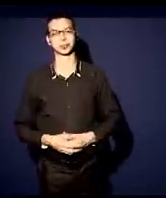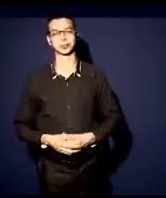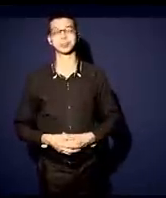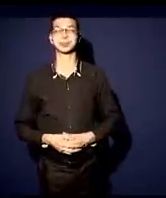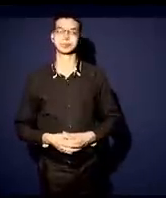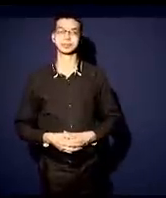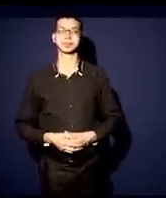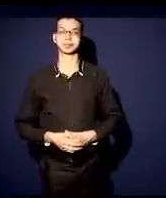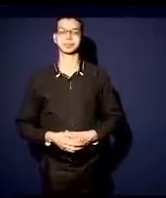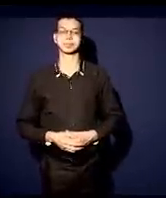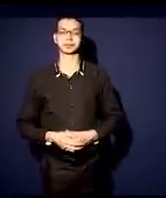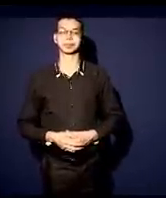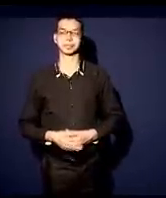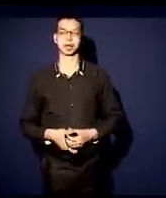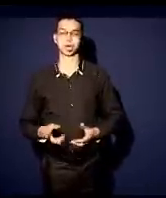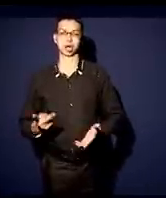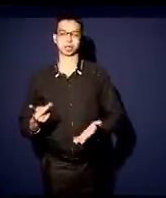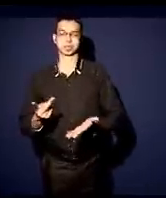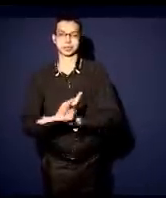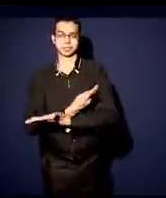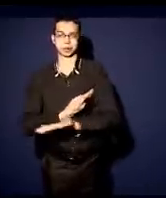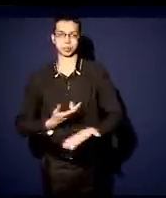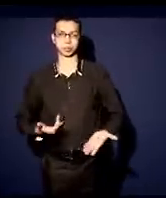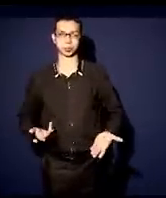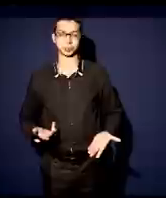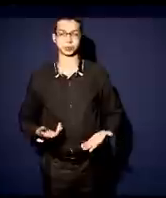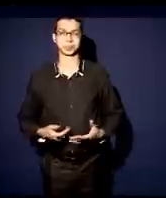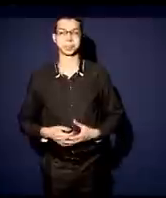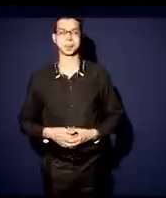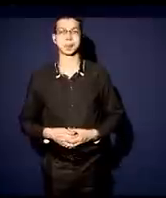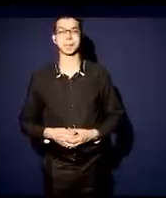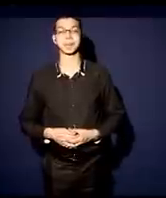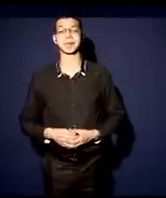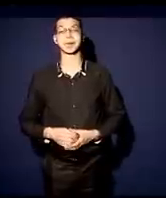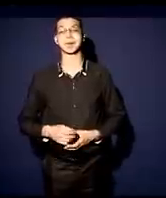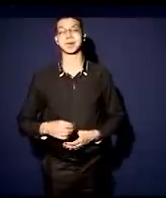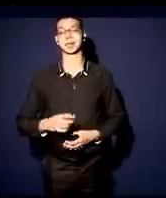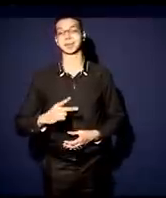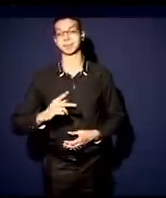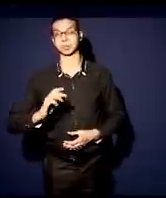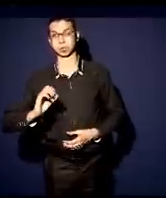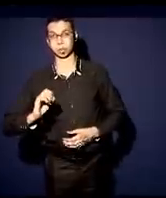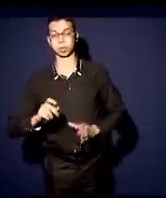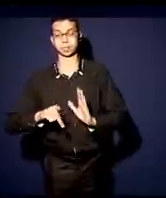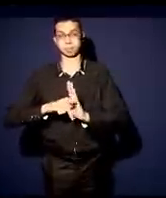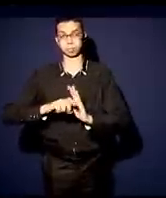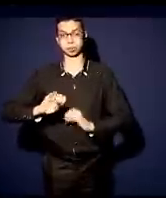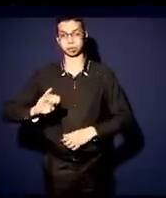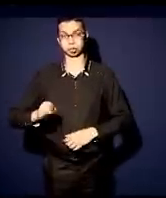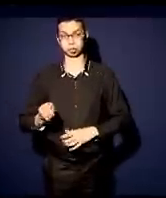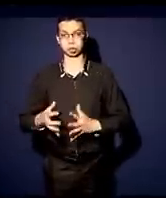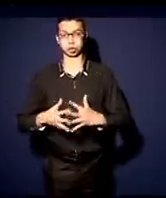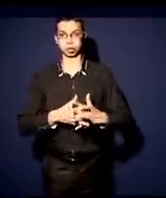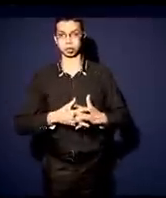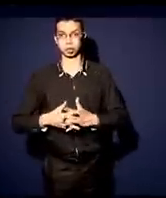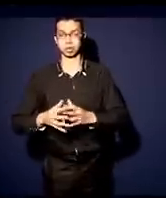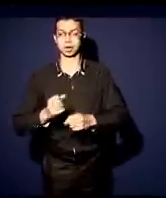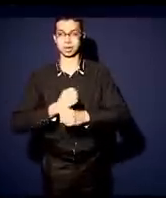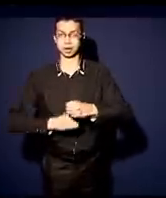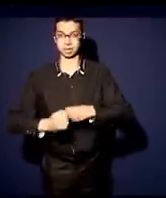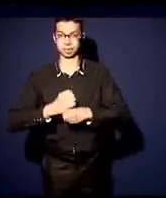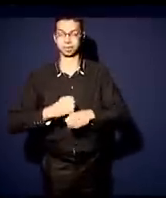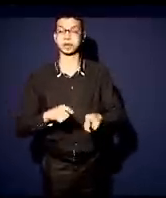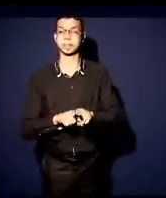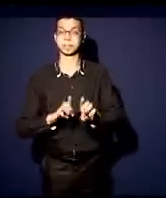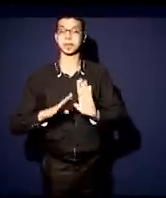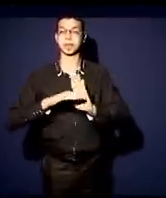queda dramática nas bolsas e nos PUs dos juros nos Estados Unidos no ano passado, foi uma coisa inédita, né? O prejuízo